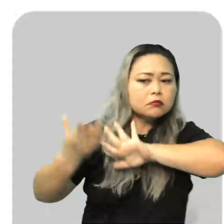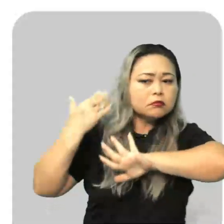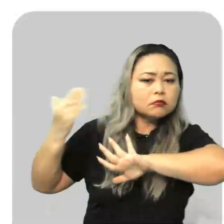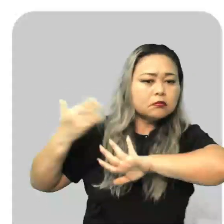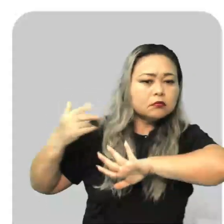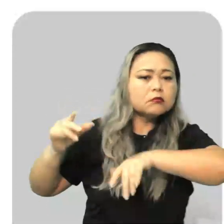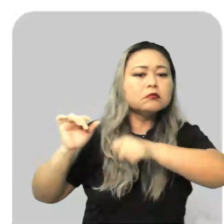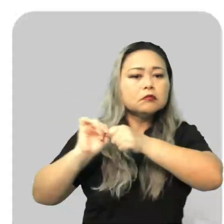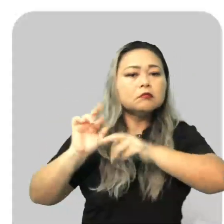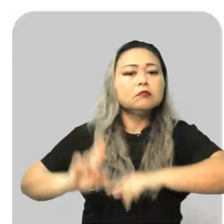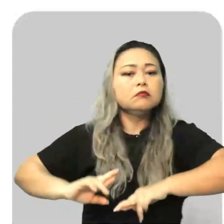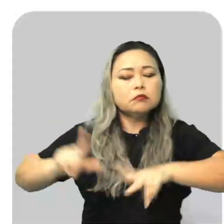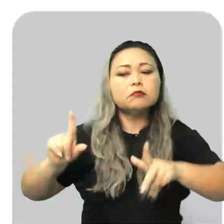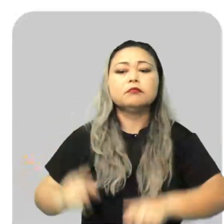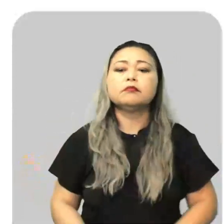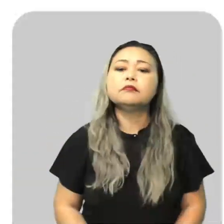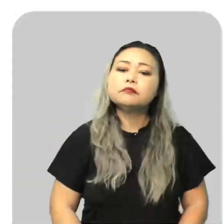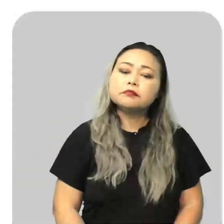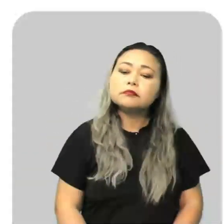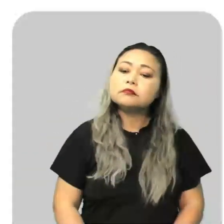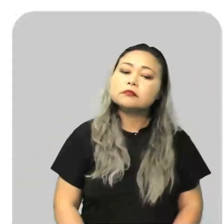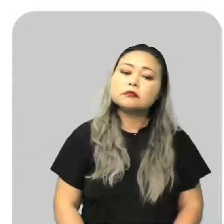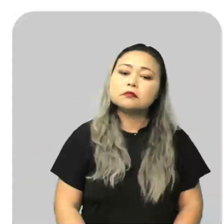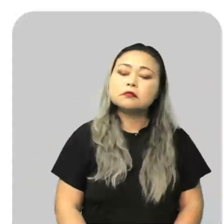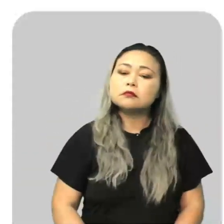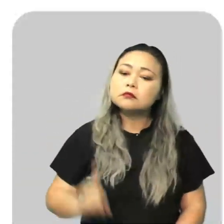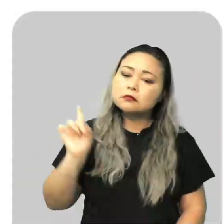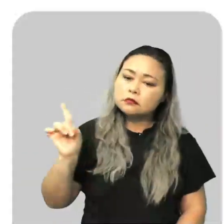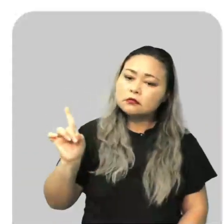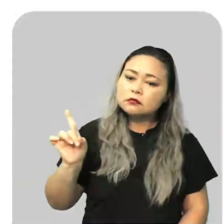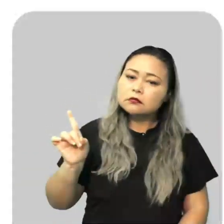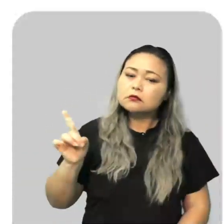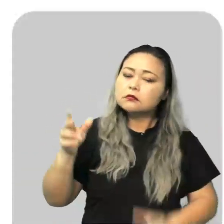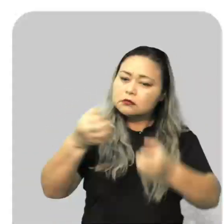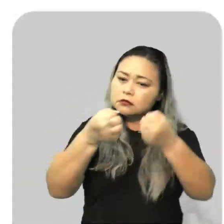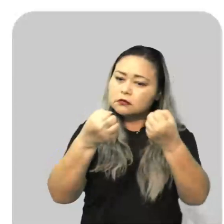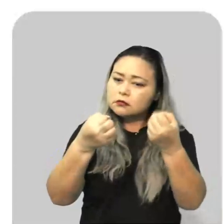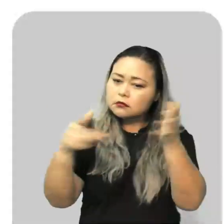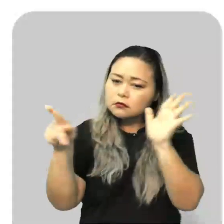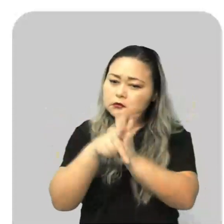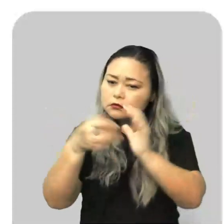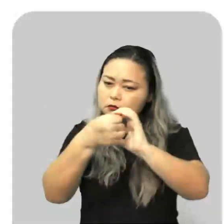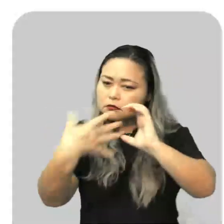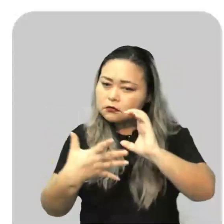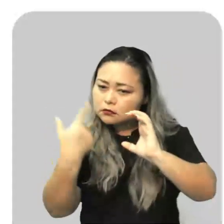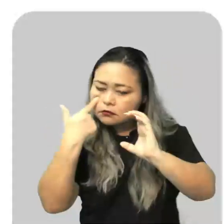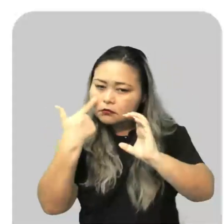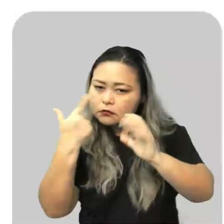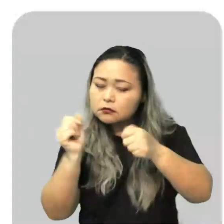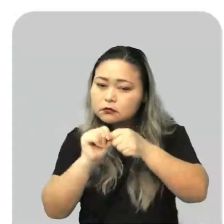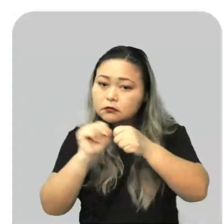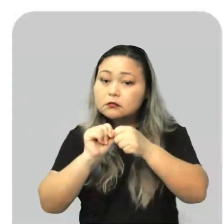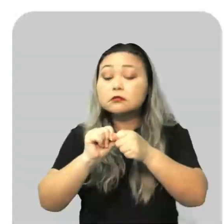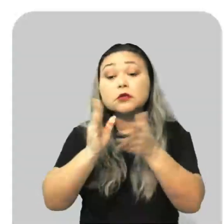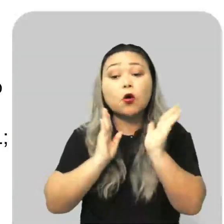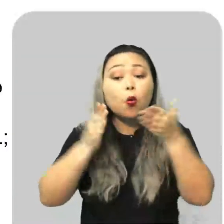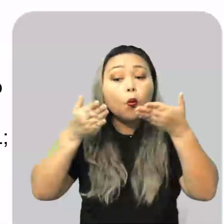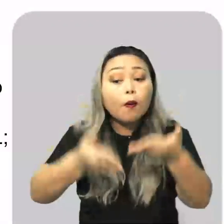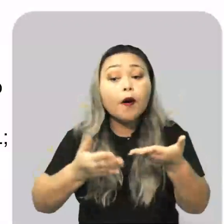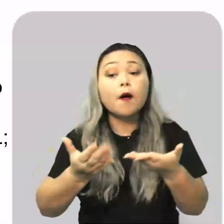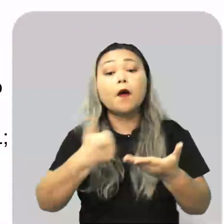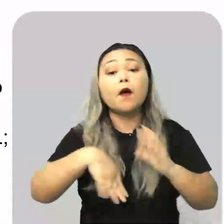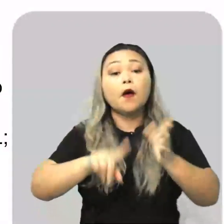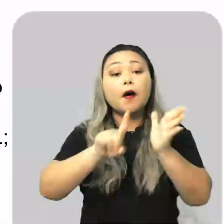né? De adenovírus, retrovírus e arbovírus, tá bom? Então, eles são bem característicos e eles só parasitam